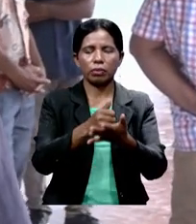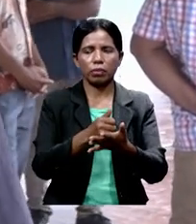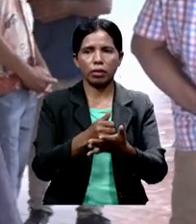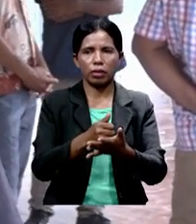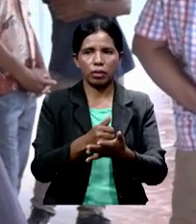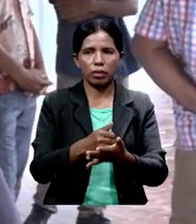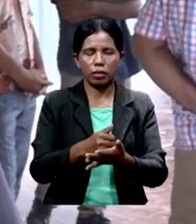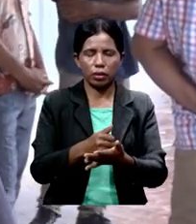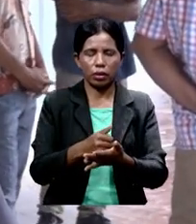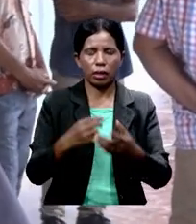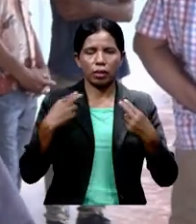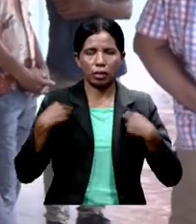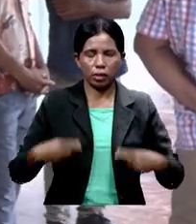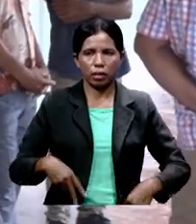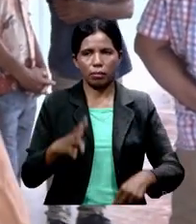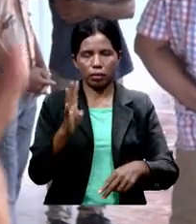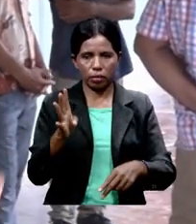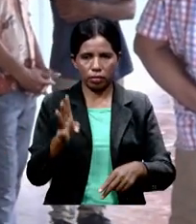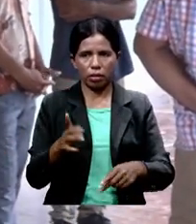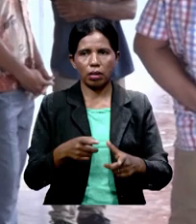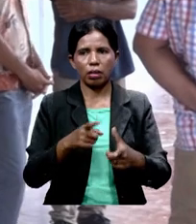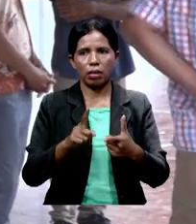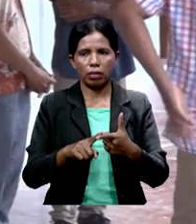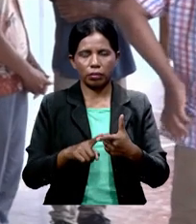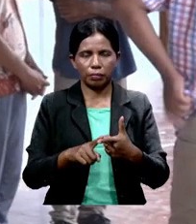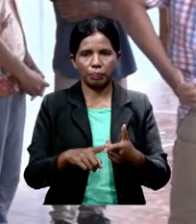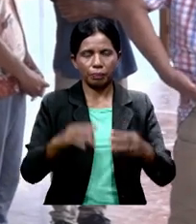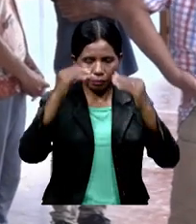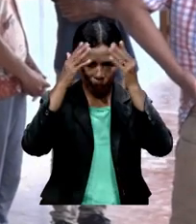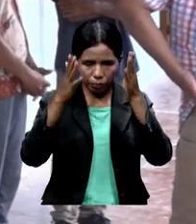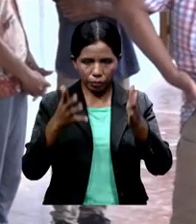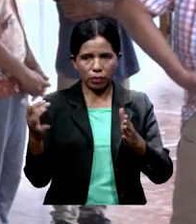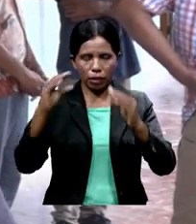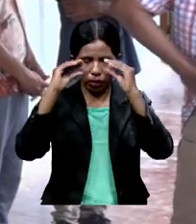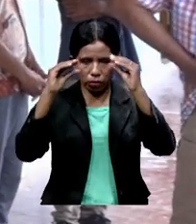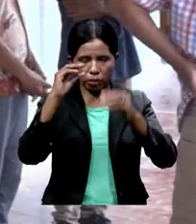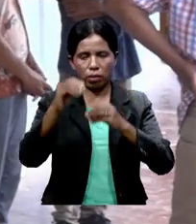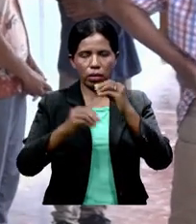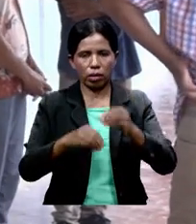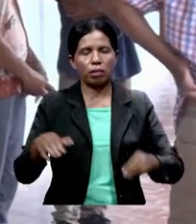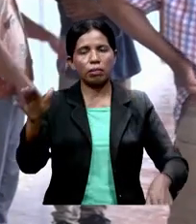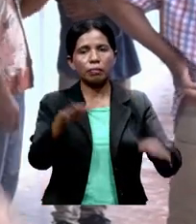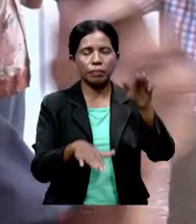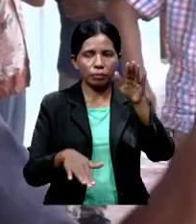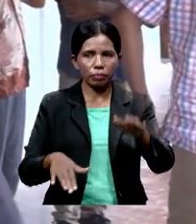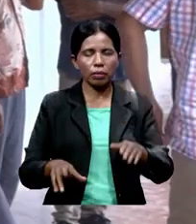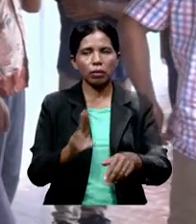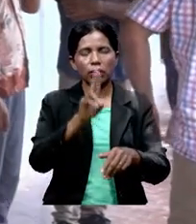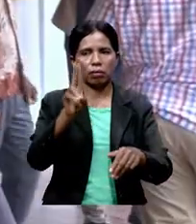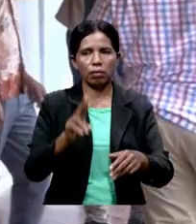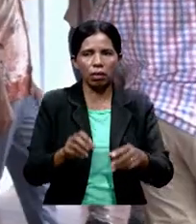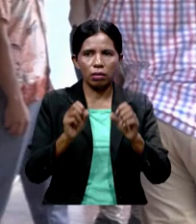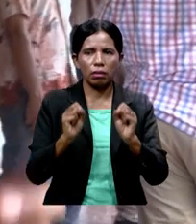hat nulo, ia ne hela. Depende do professor, ele vem com a nuvem, com a banana, depois ele usa o life jacket.